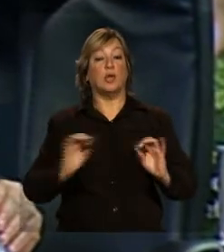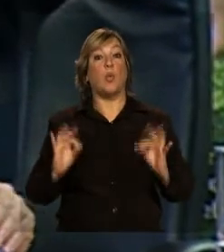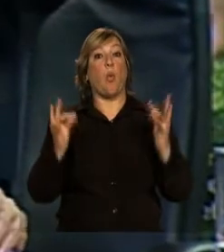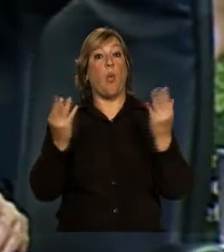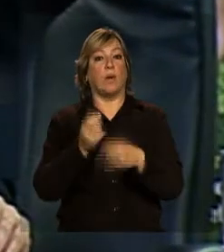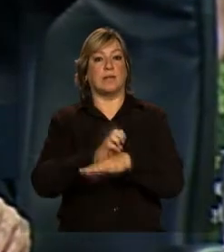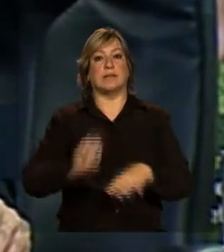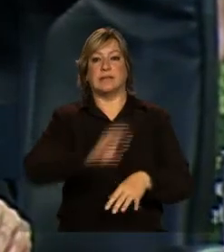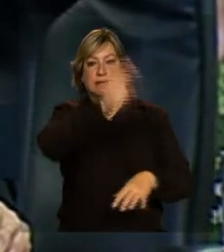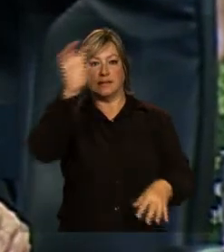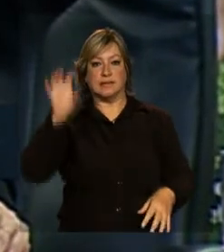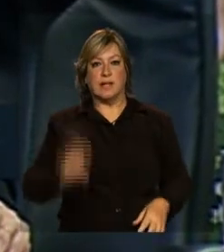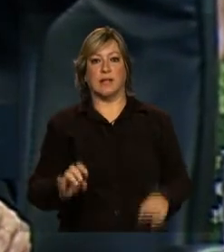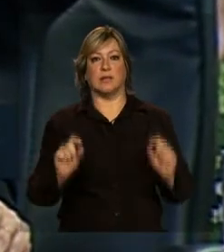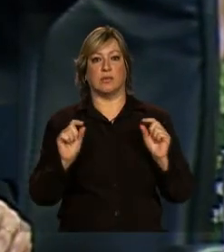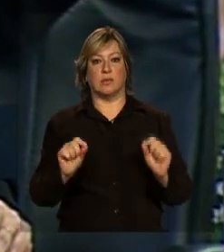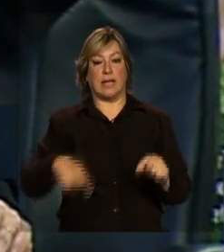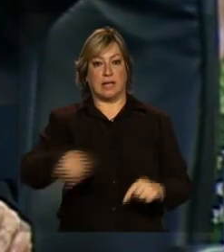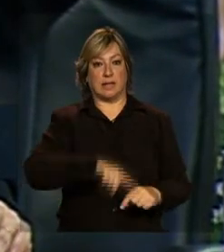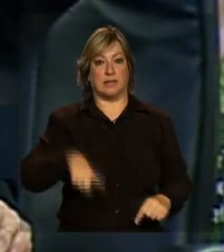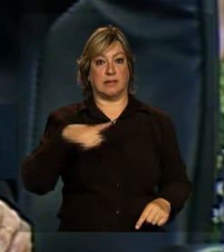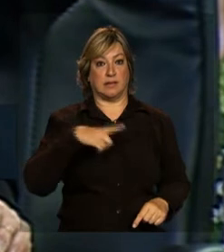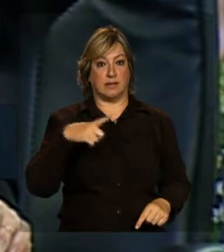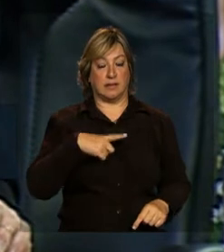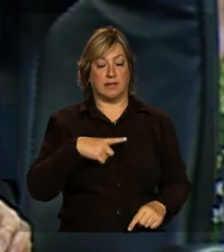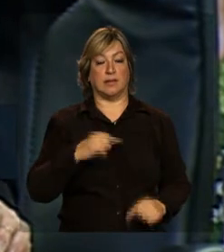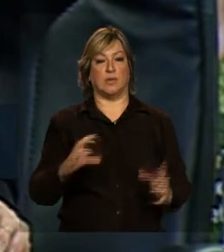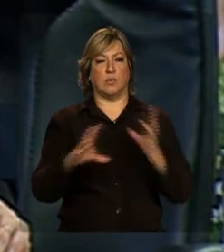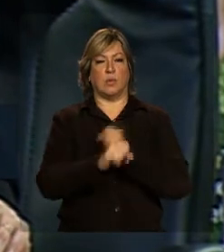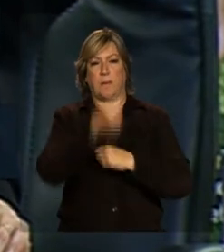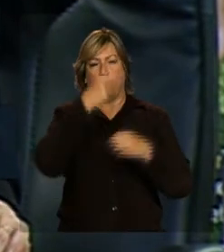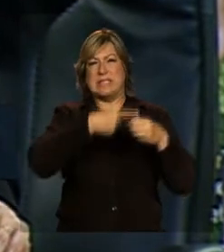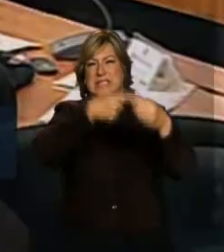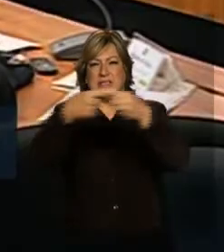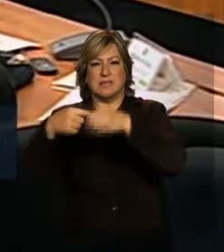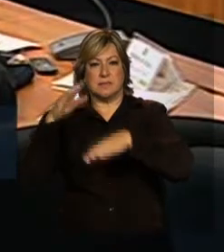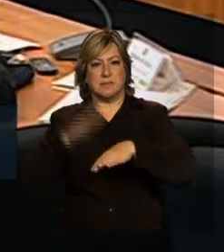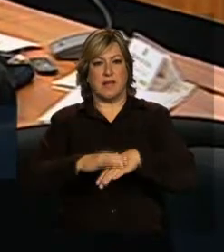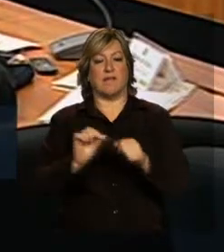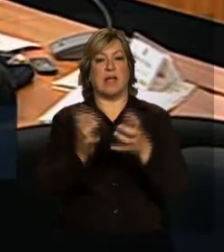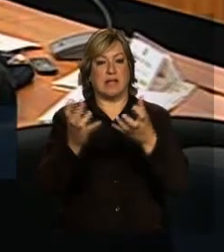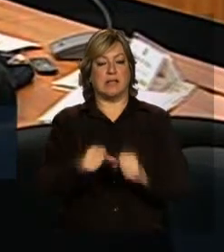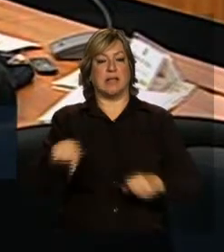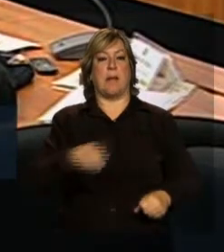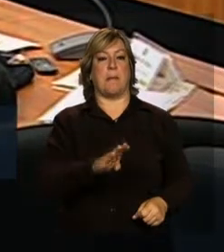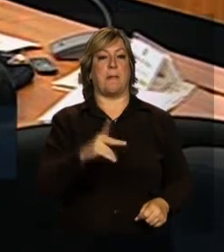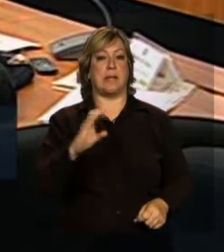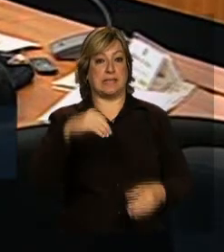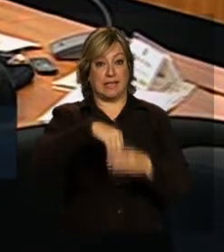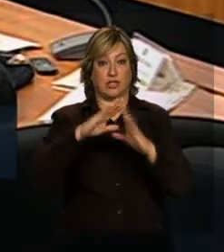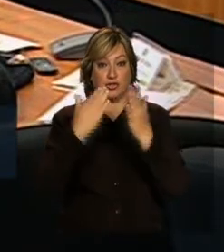estados pactuaram nestes 2.023 municípios que fizeram a adesão ao BPC na escola,